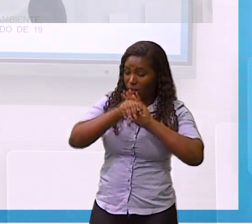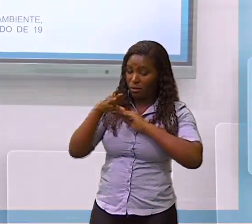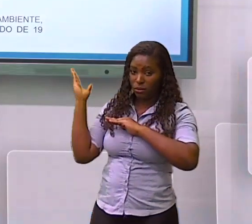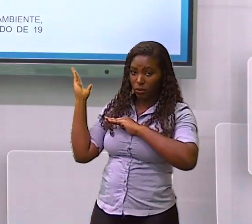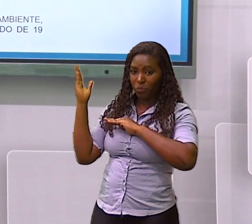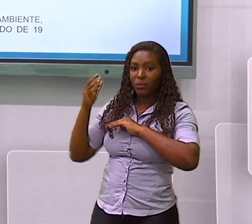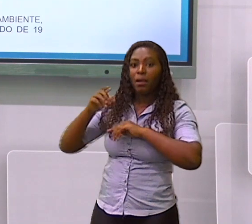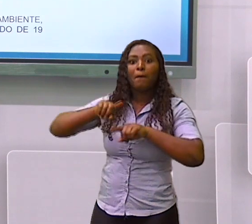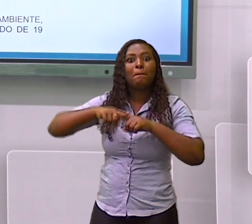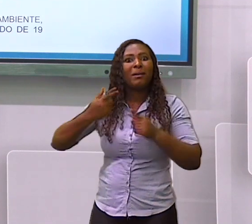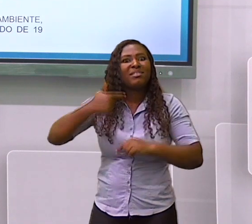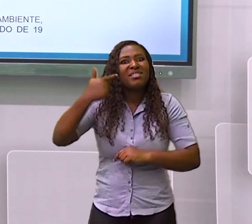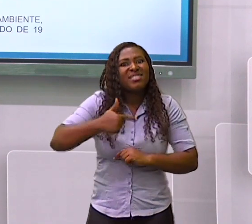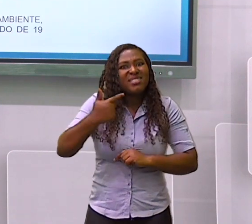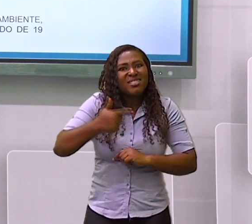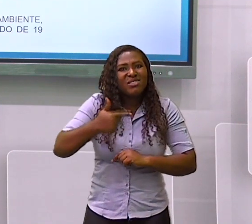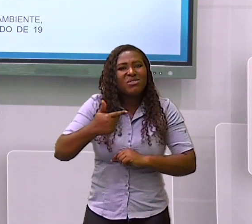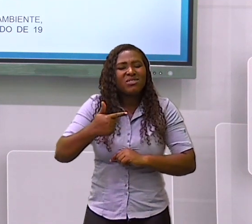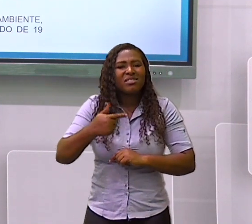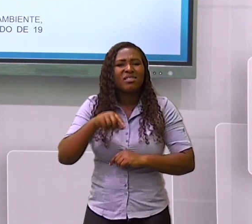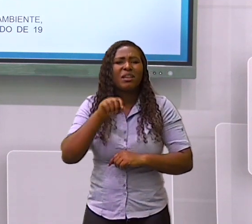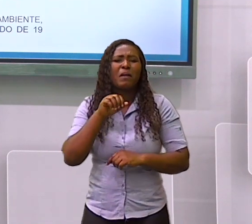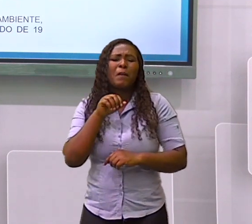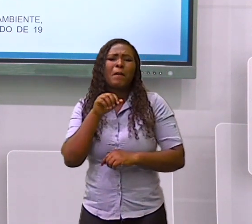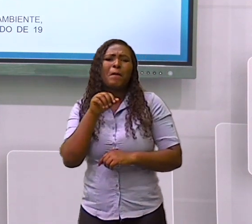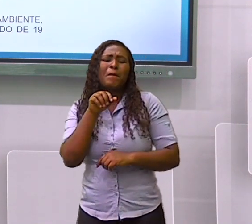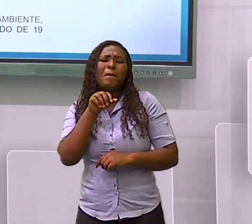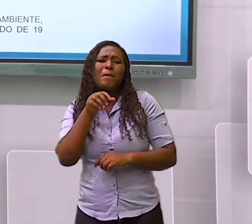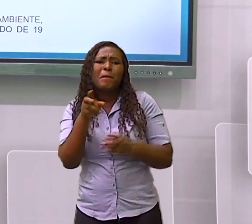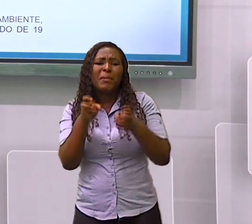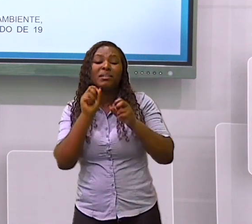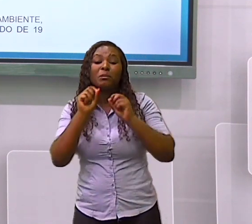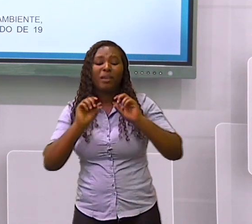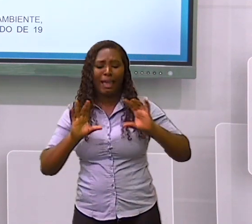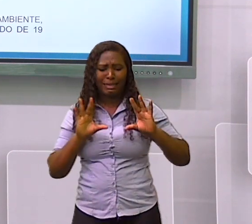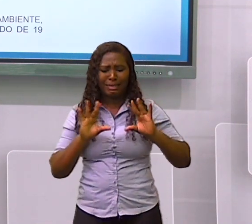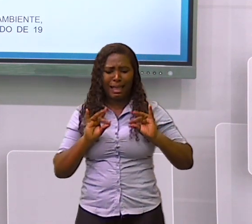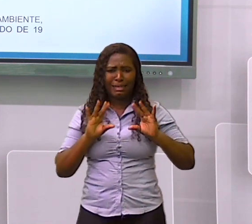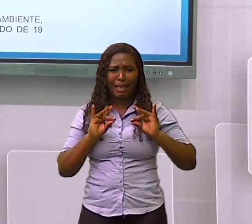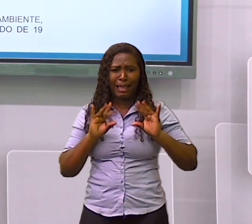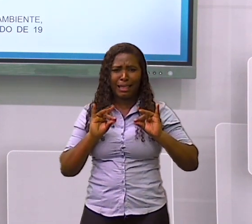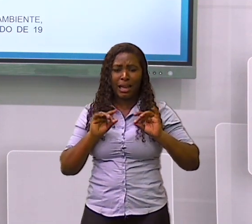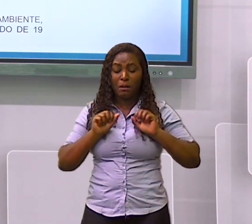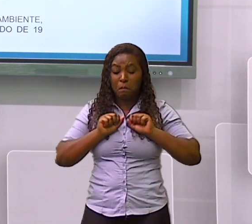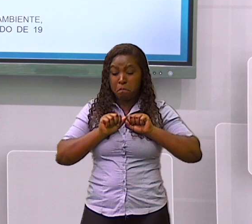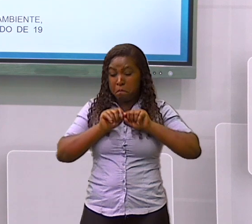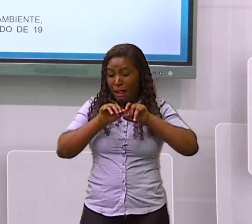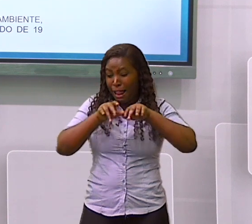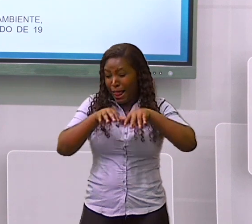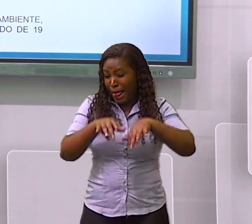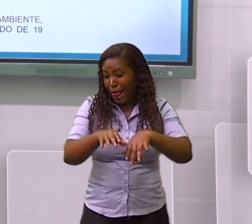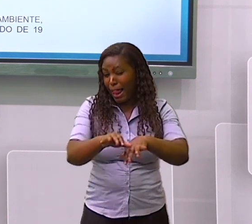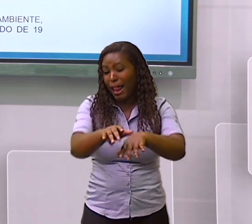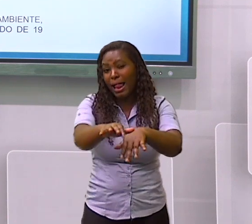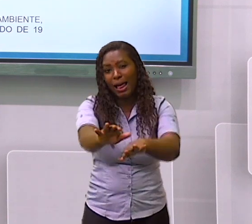já percebe a lama e a lama de uma forma muito densa, não é isso?